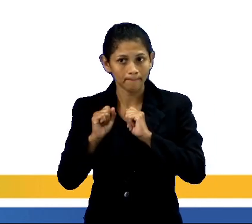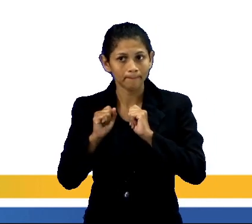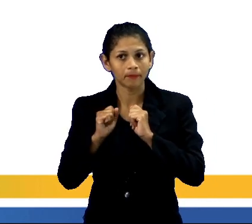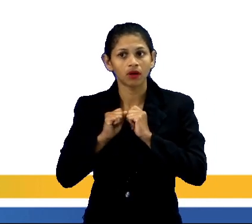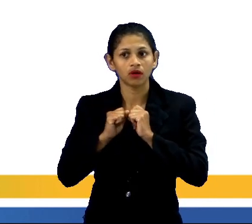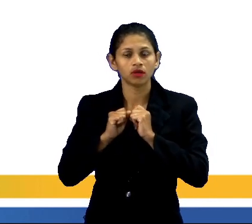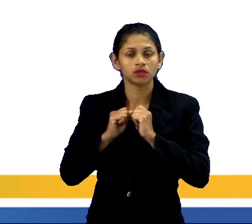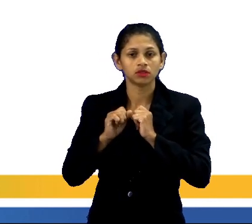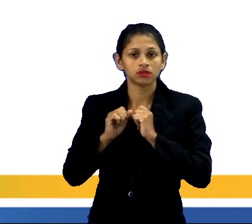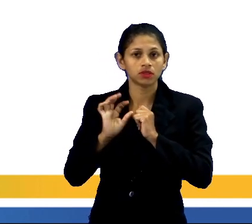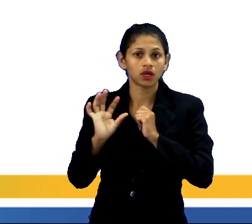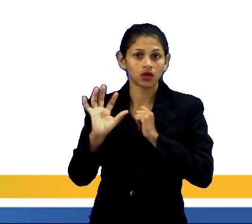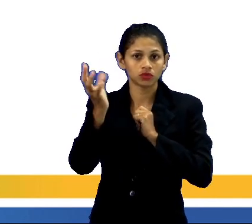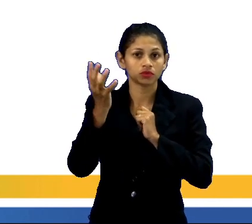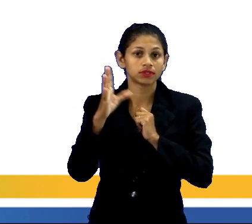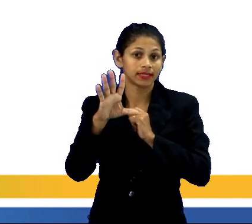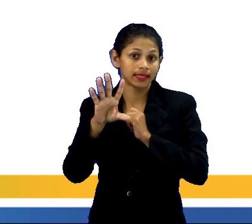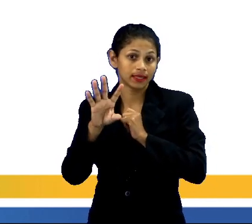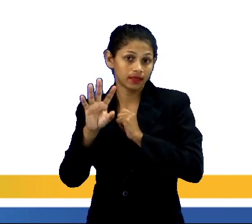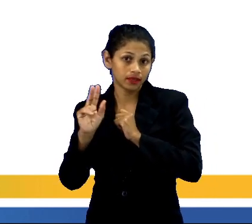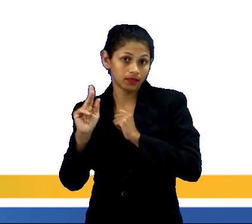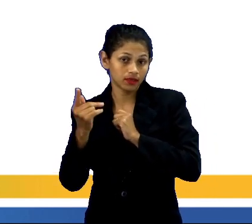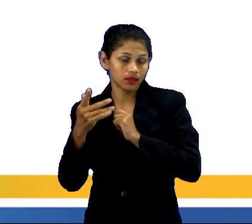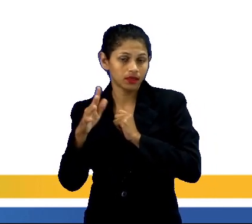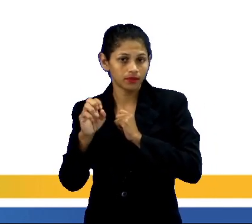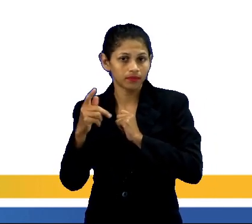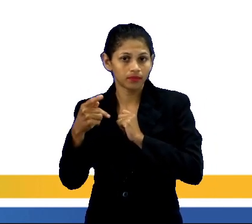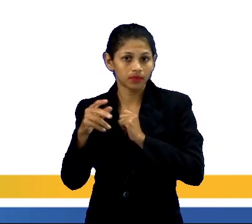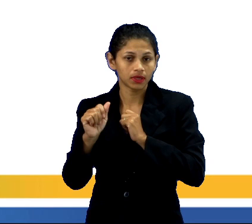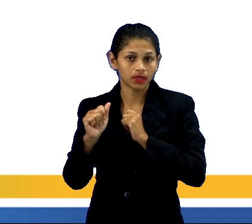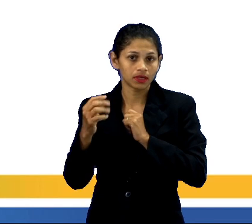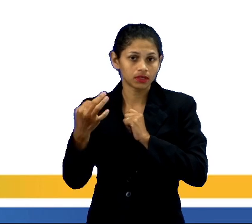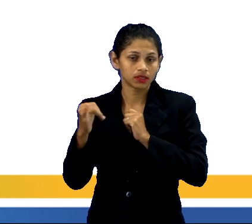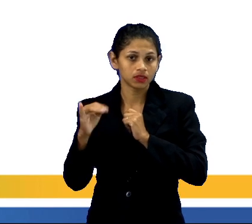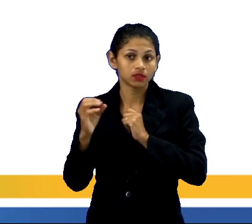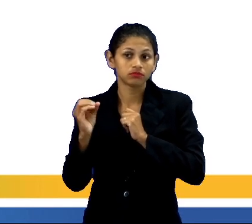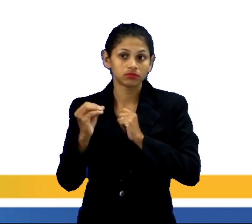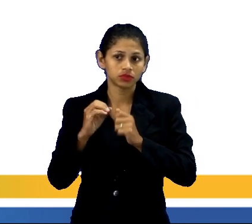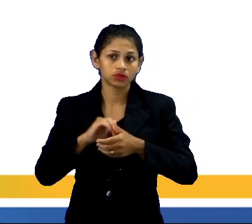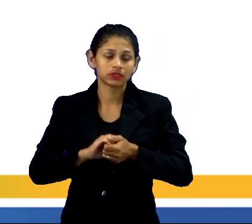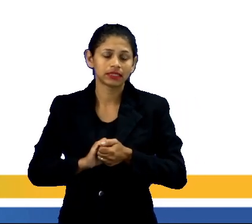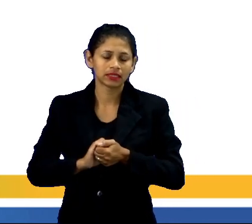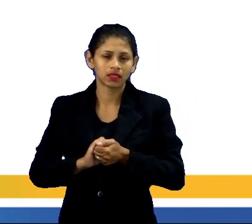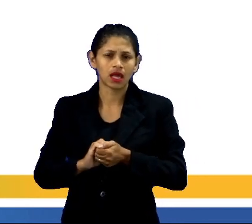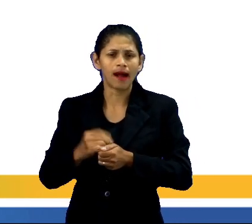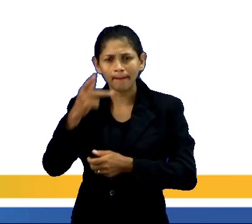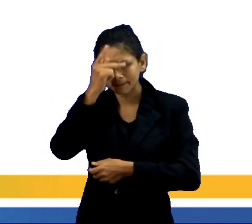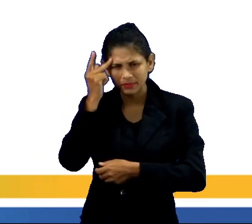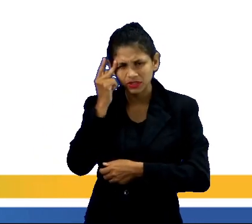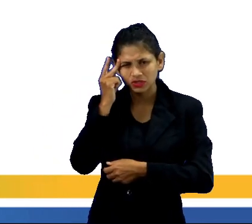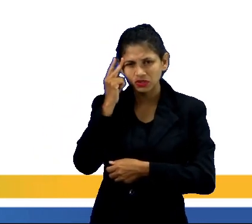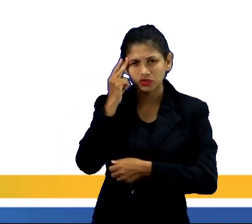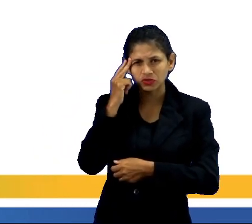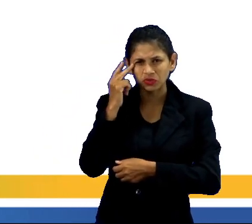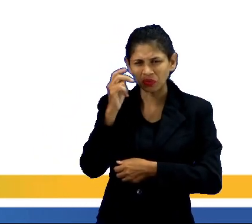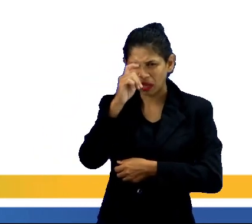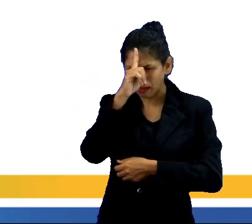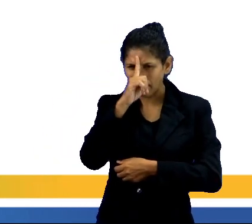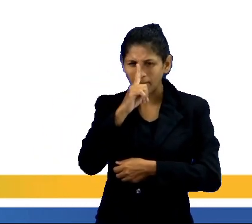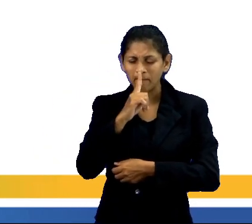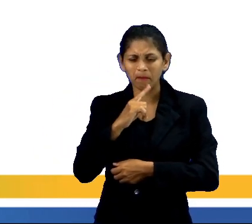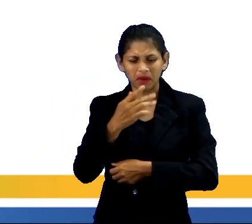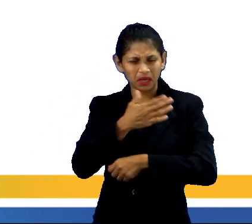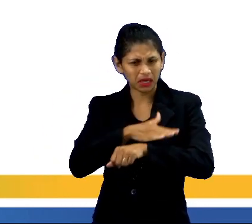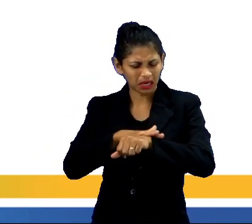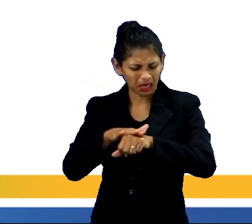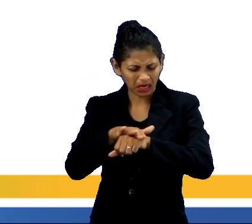crescimento desordenado, né, ali do fígado, e icterícia, quando a pessoa ela fica bem amarela, né? Então, às vezes, a pessoa ela consegue ter ali um